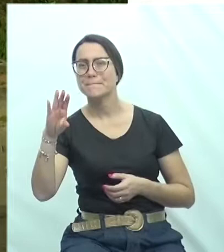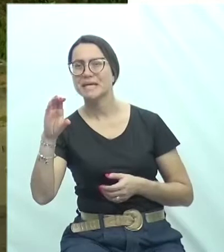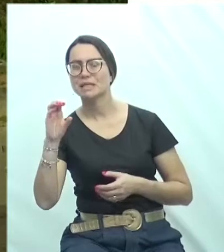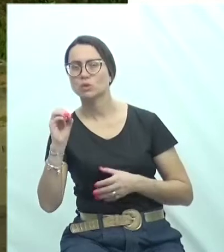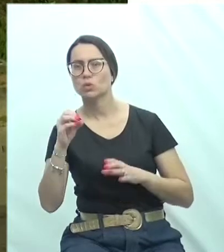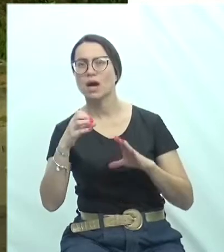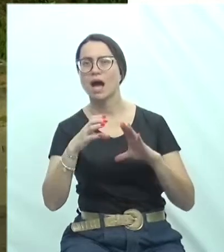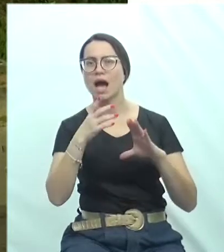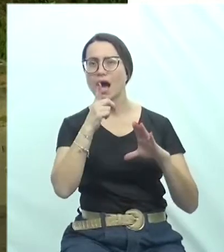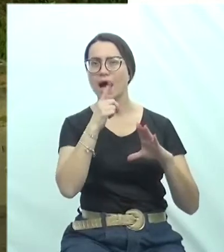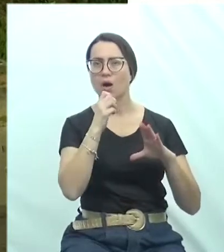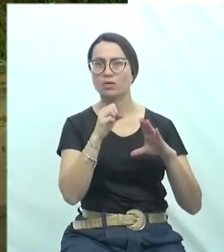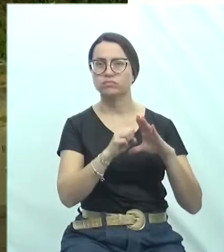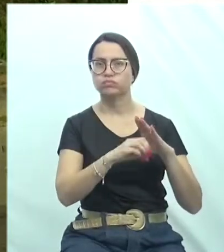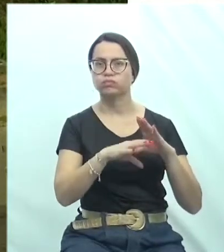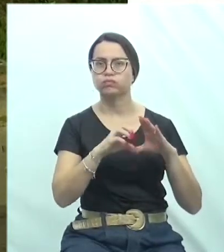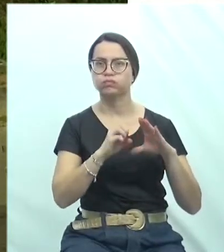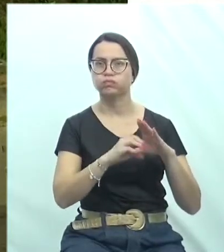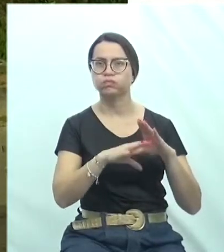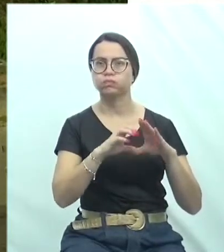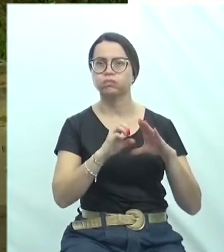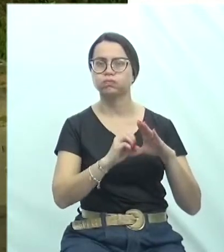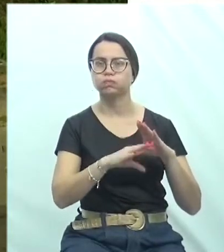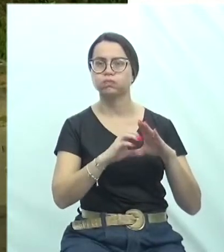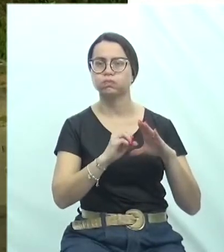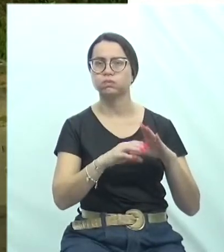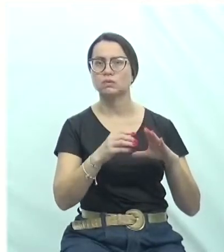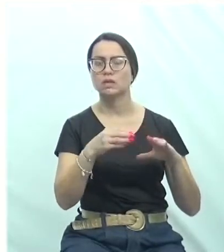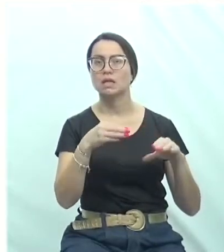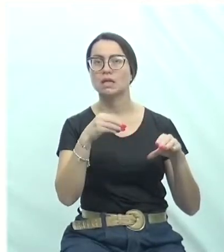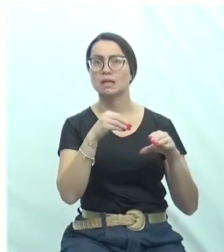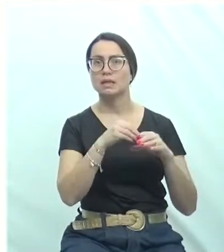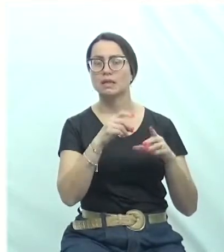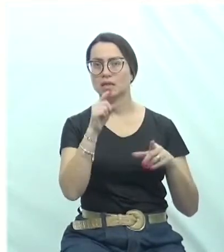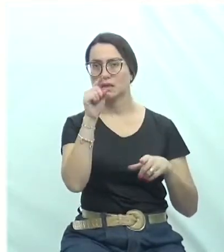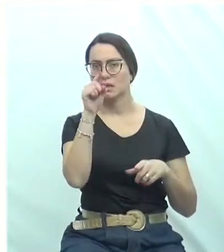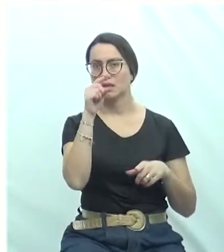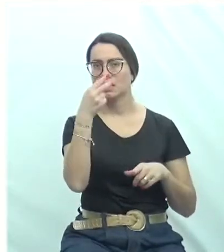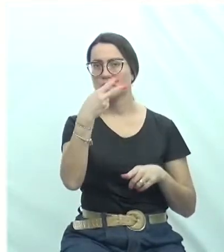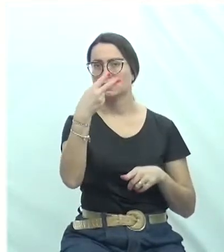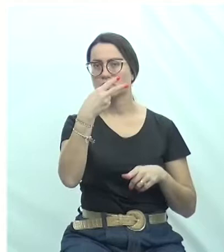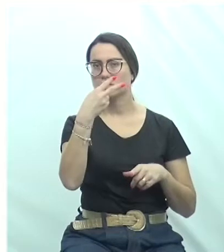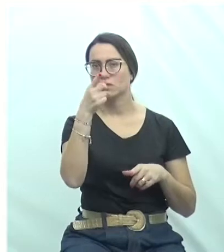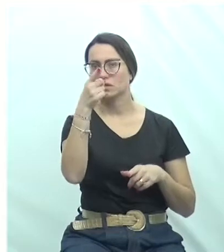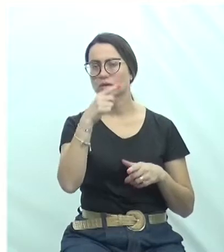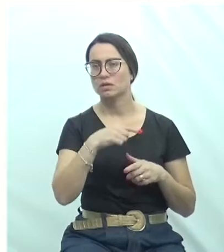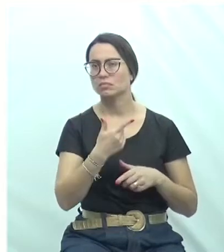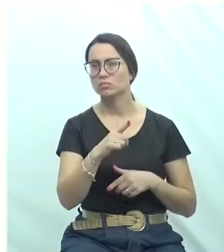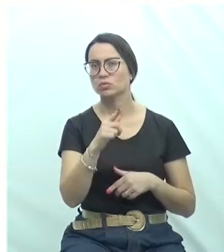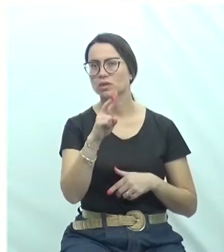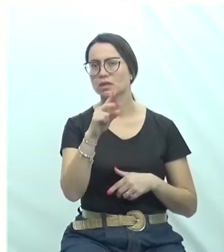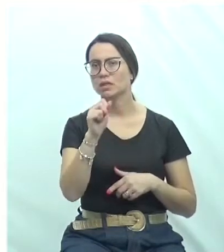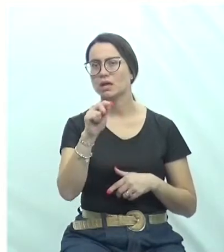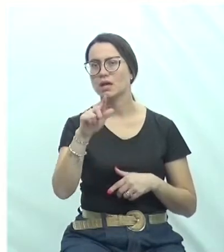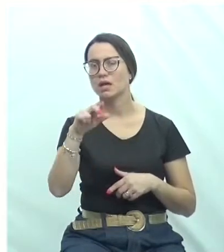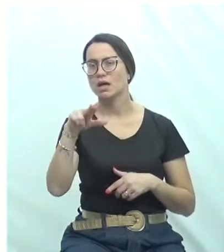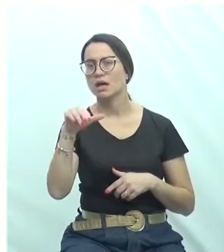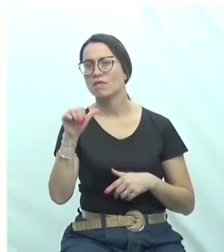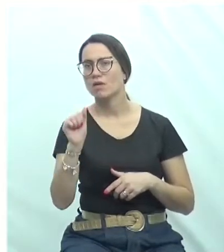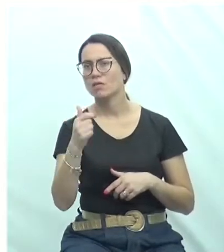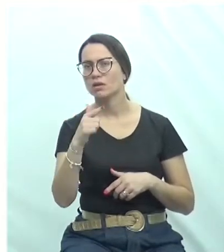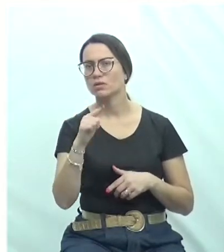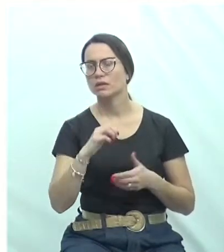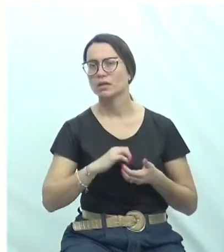com a parte mais alta. Dentro dessa caixa aí, passa a segunda foto. Não existe essa válvula aí de retirada de ar? Eu